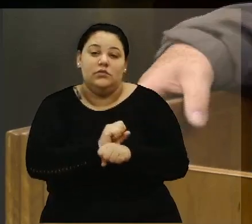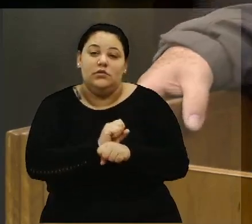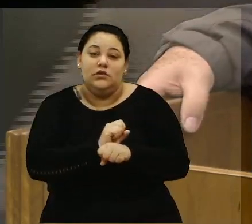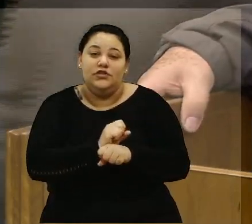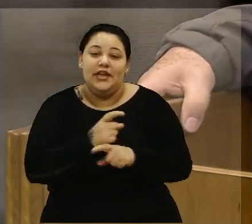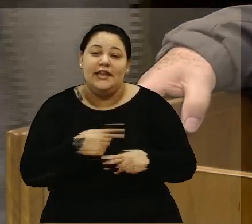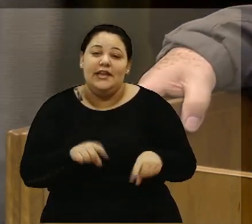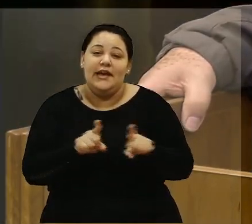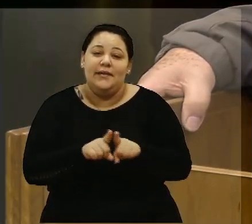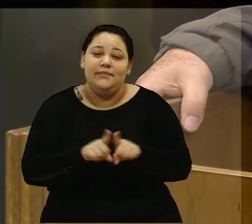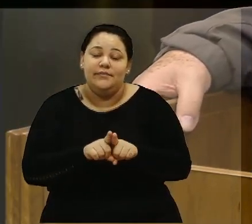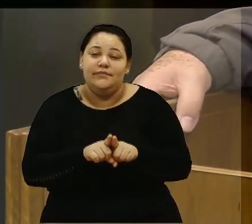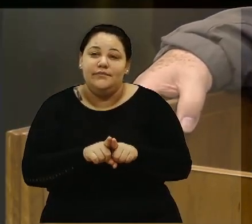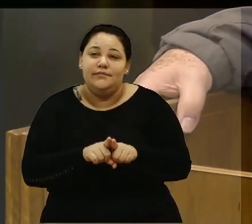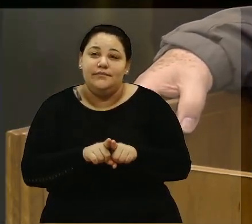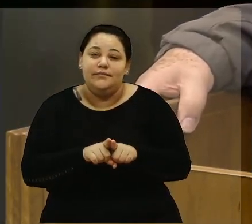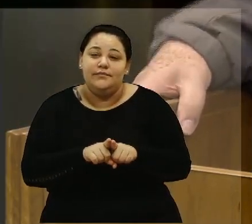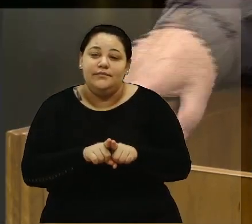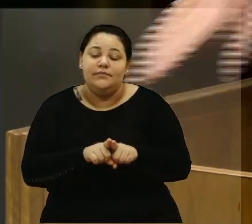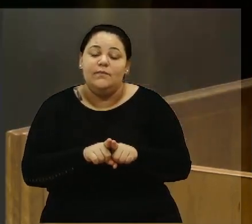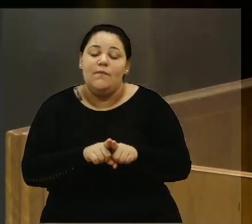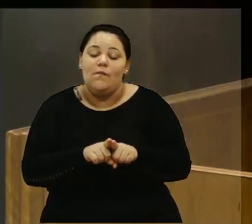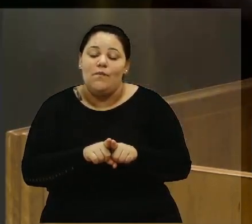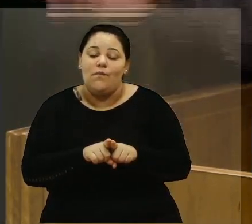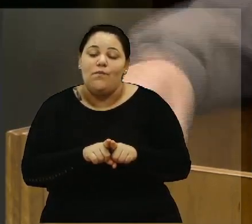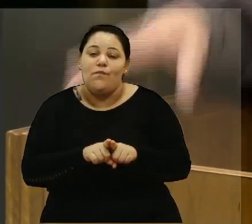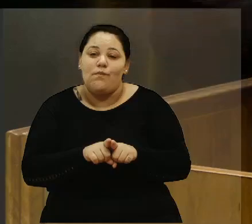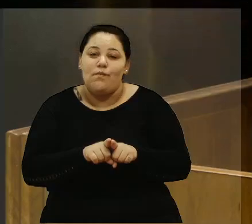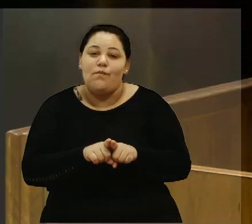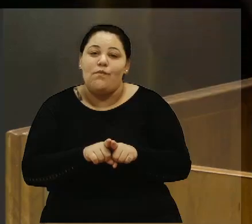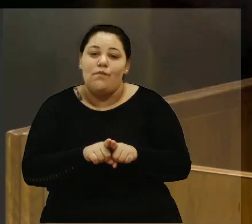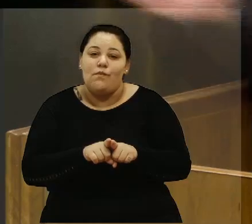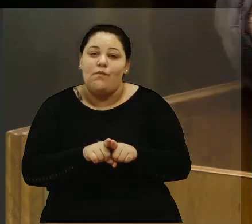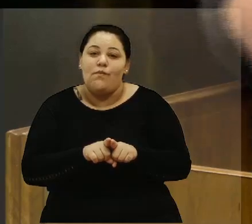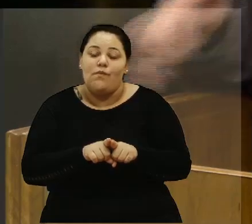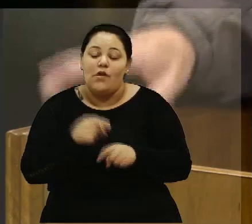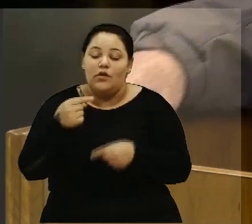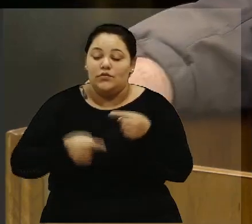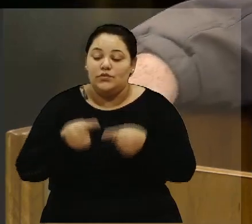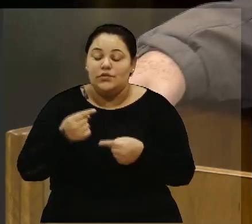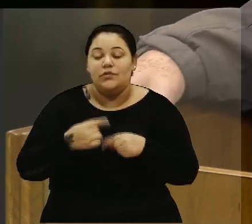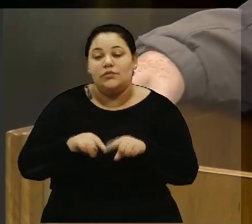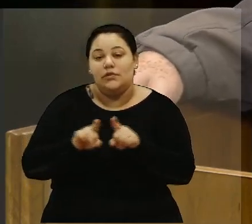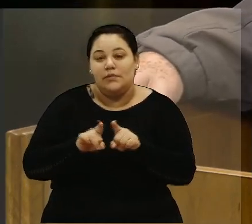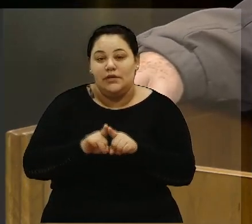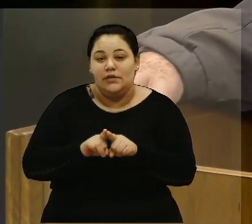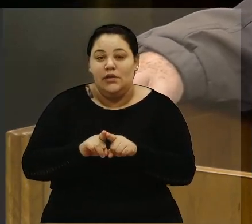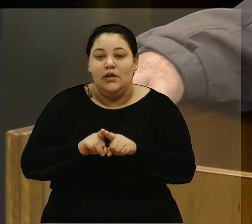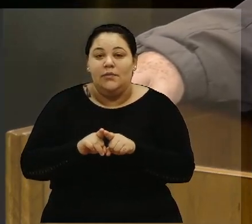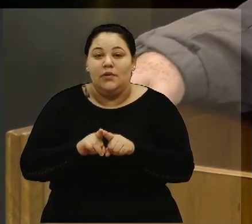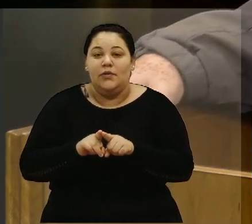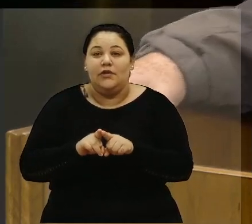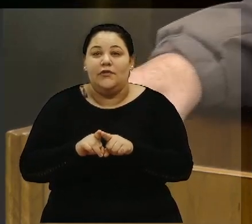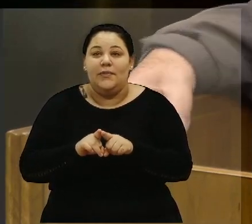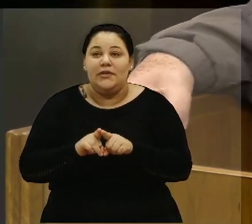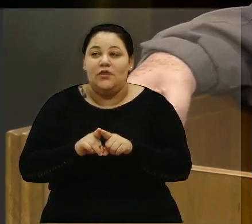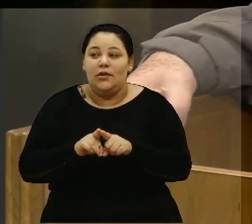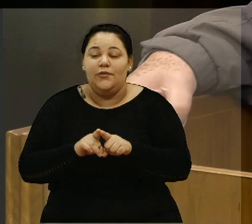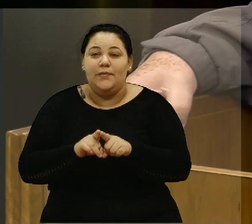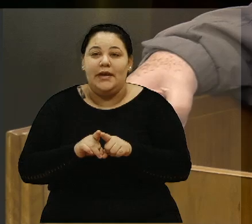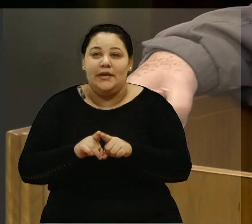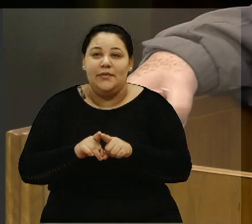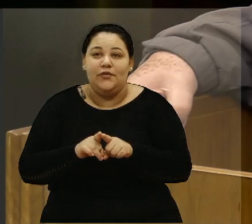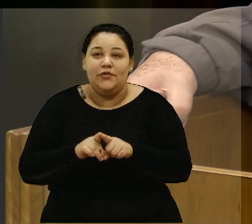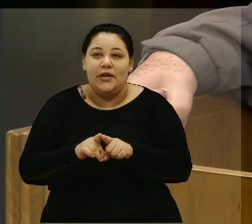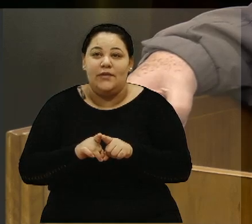áreas da futura represa do Sepultura, que tem essa discussão se é Sepultura ou Piauí antes. Tá?